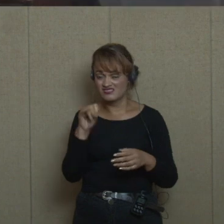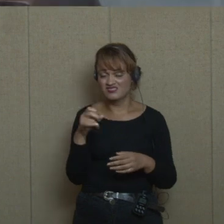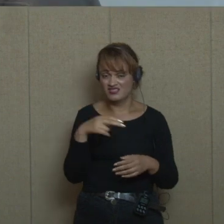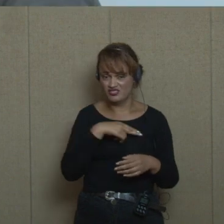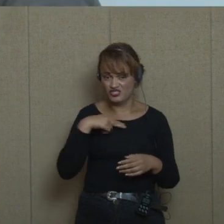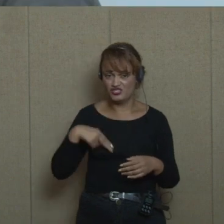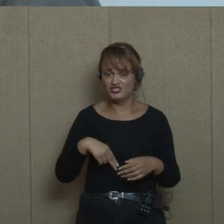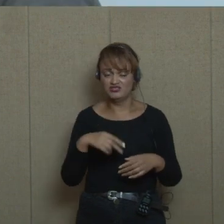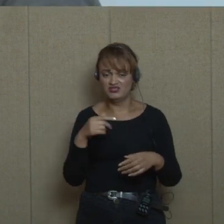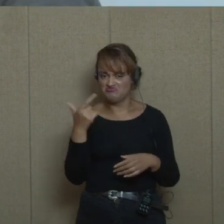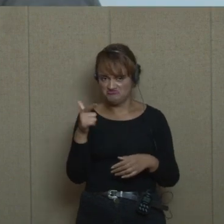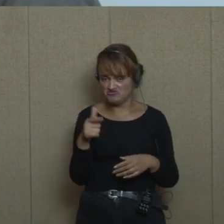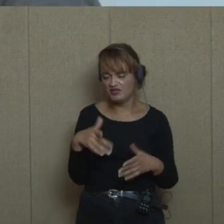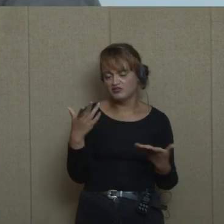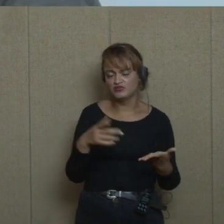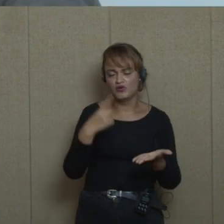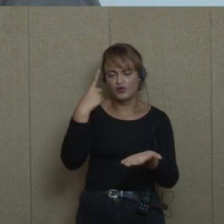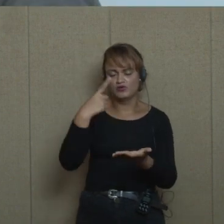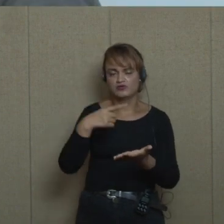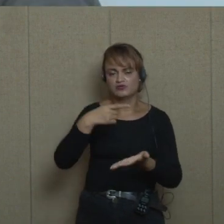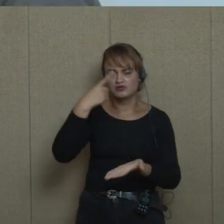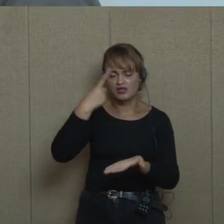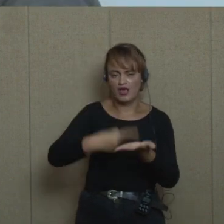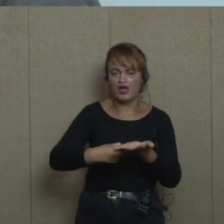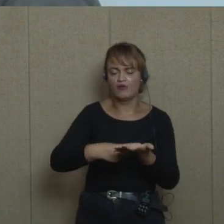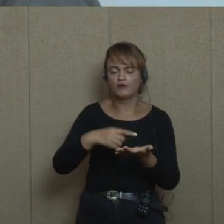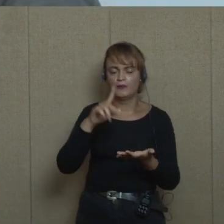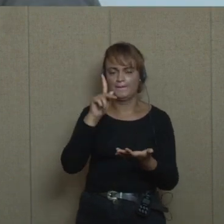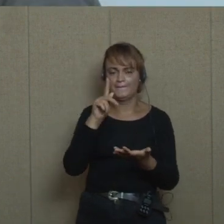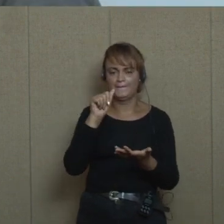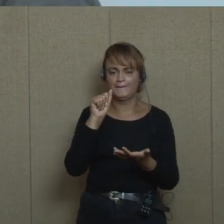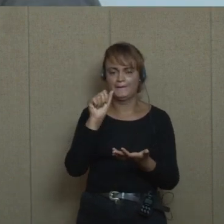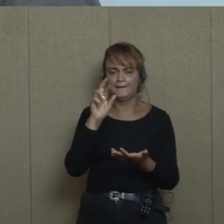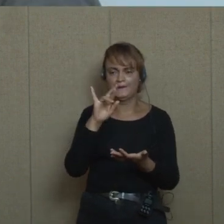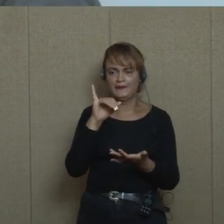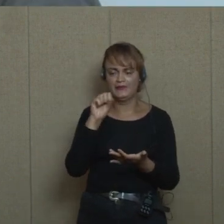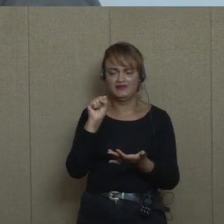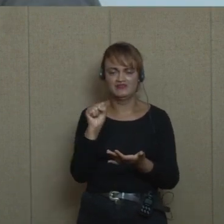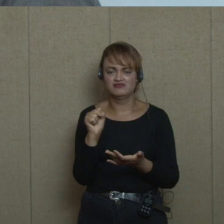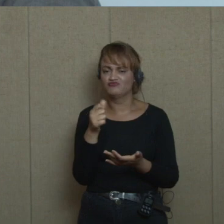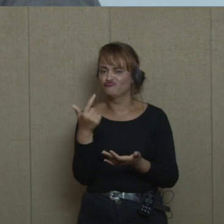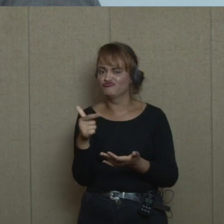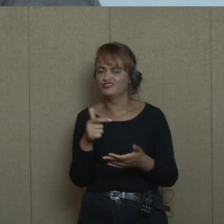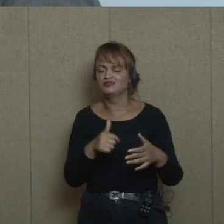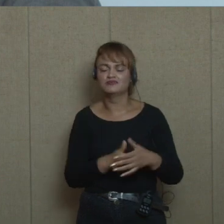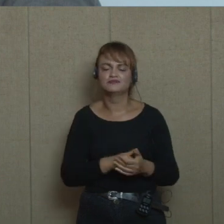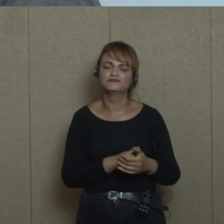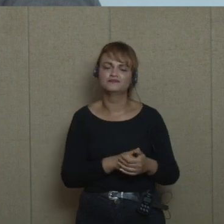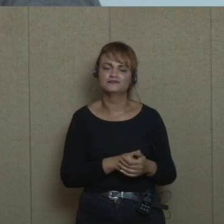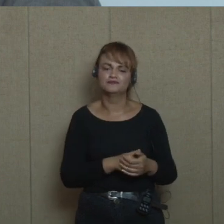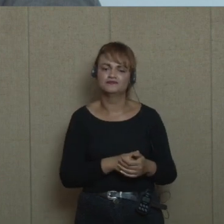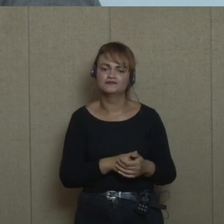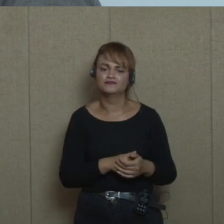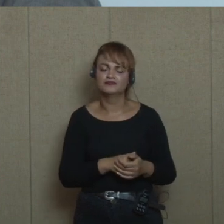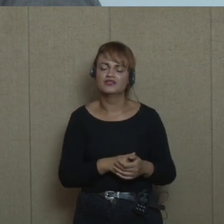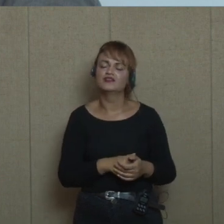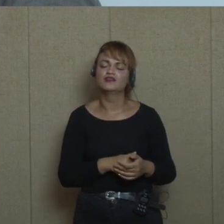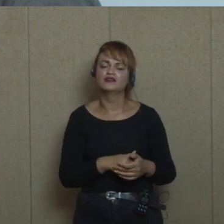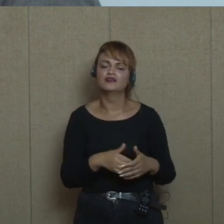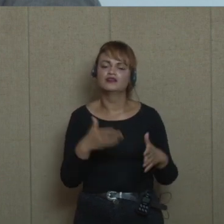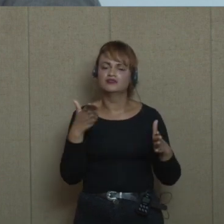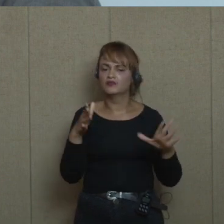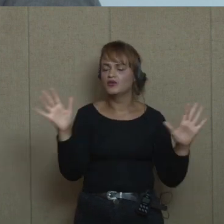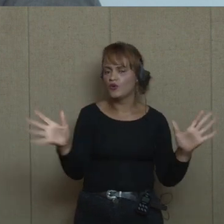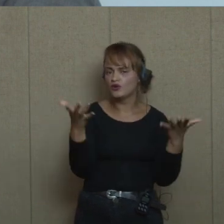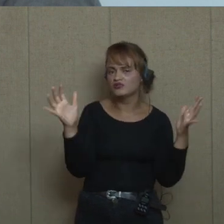de Paris. Então, a Europa está mostrando a forma, uma Europa verde, aberta a ancorar e